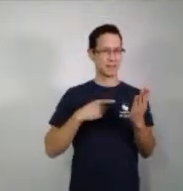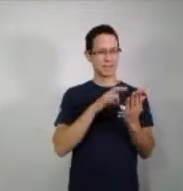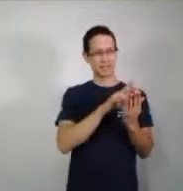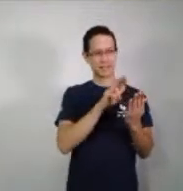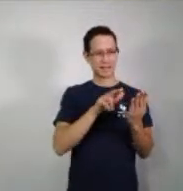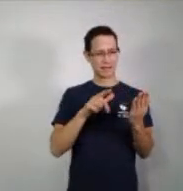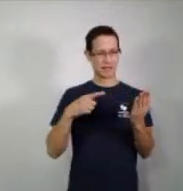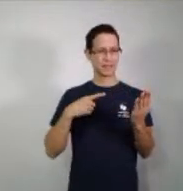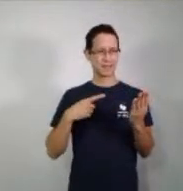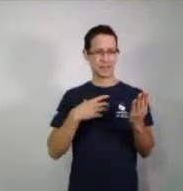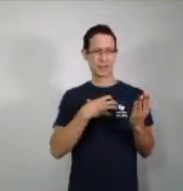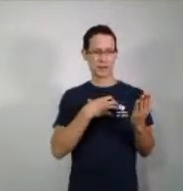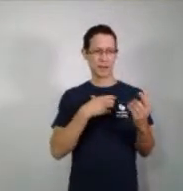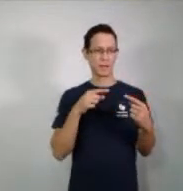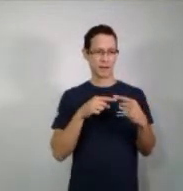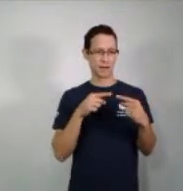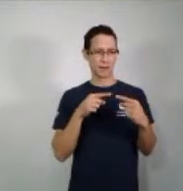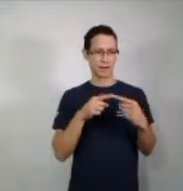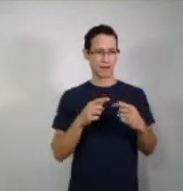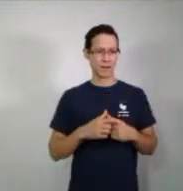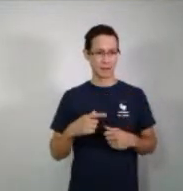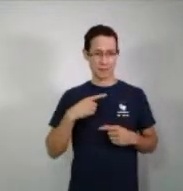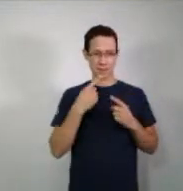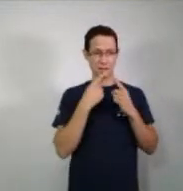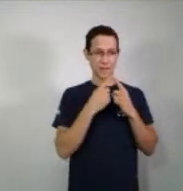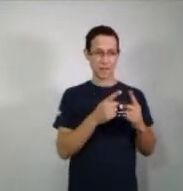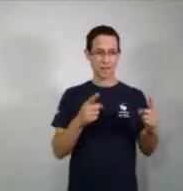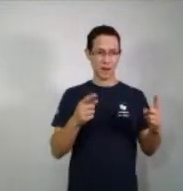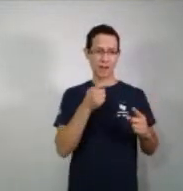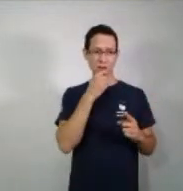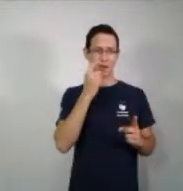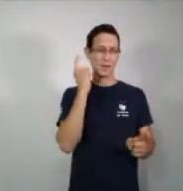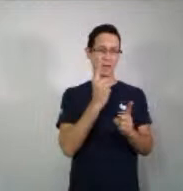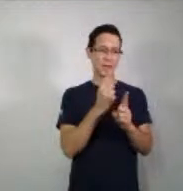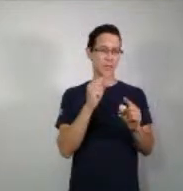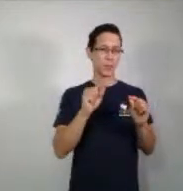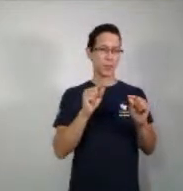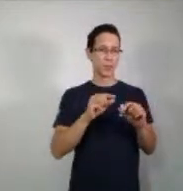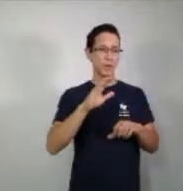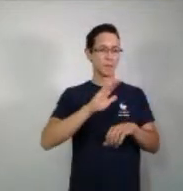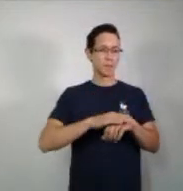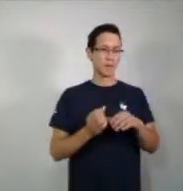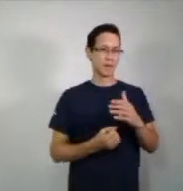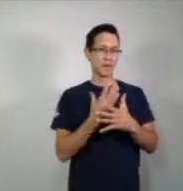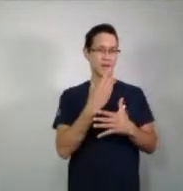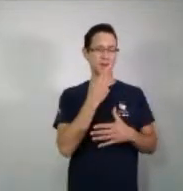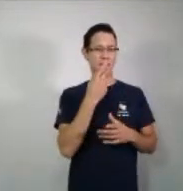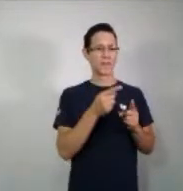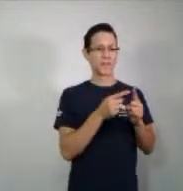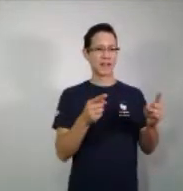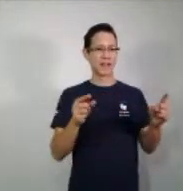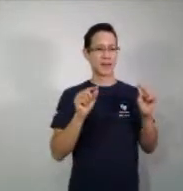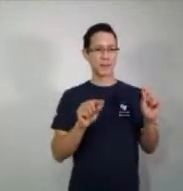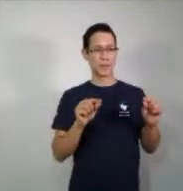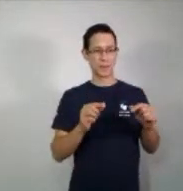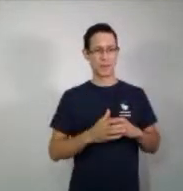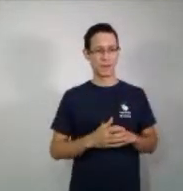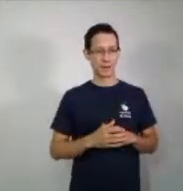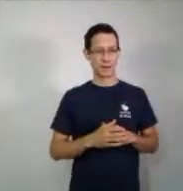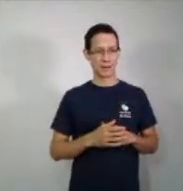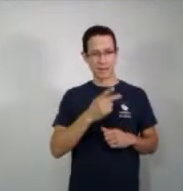nesse sentido. E eu lembrei de uma frase que eu não consegui achar de quem que é, mas que era algo que dizia assim: o que torna uma